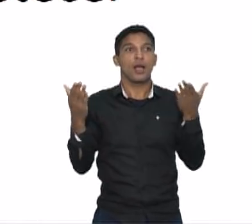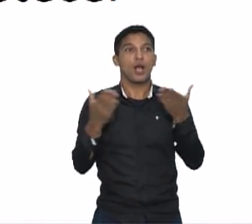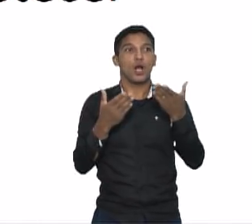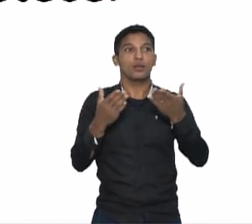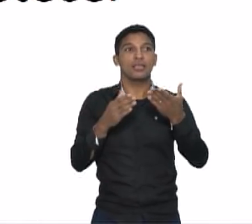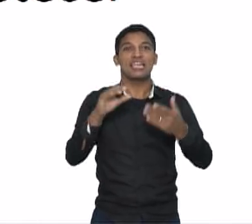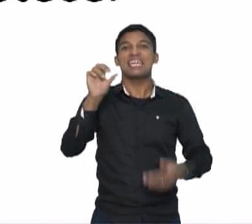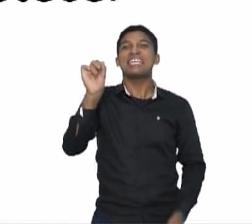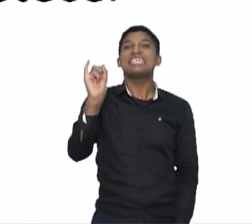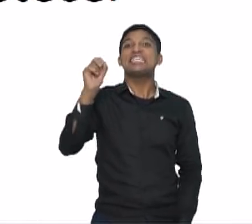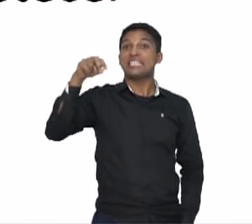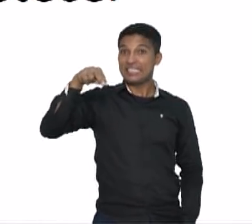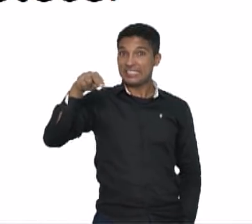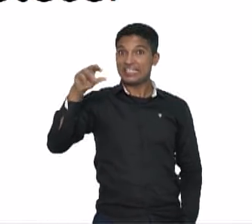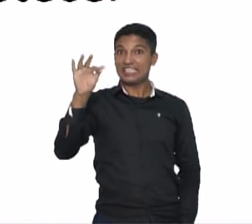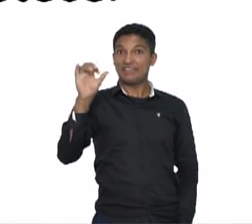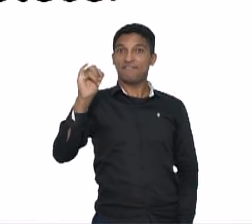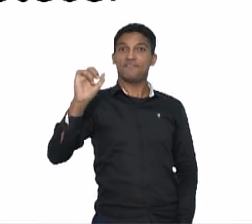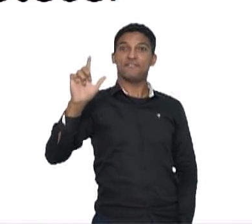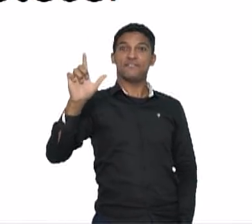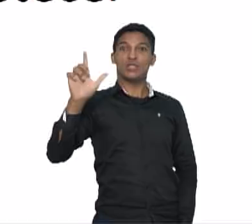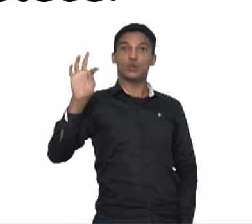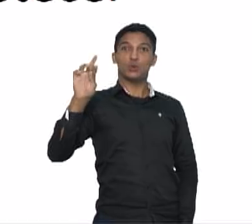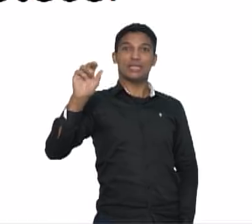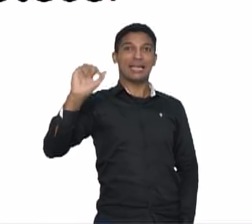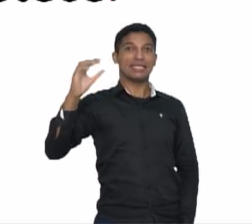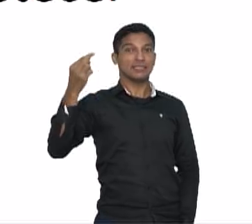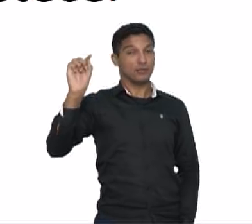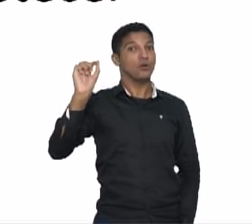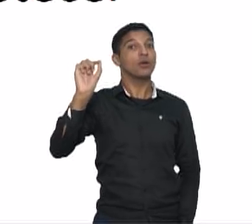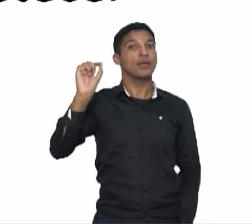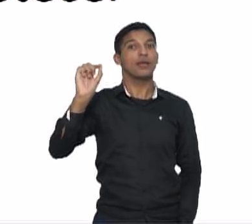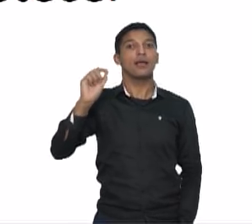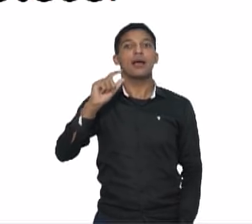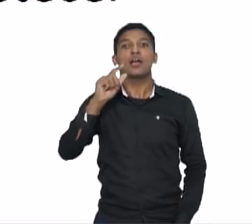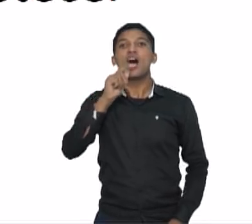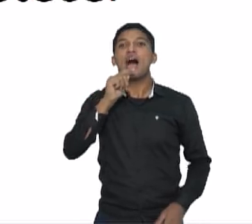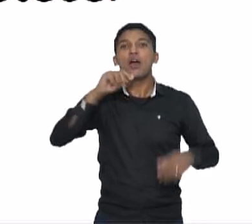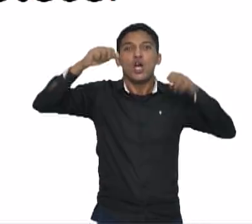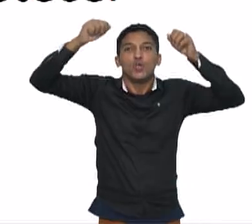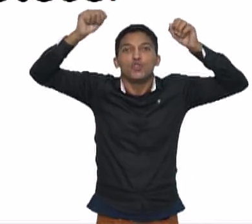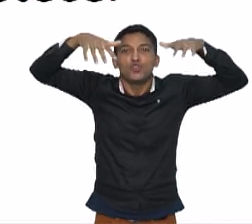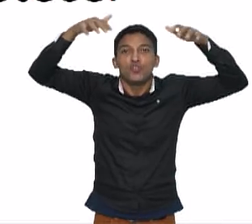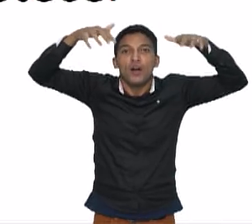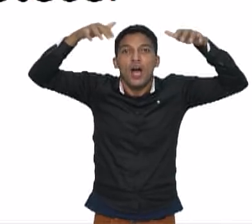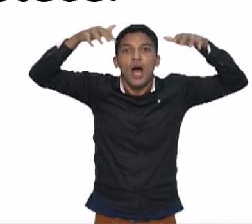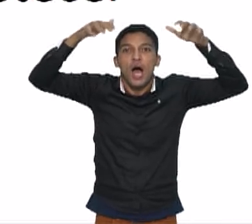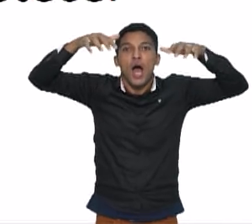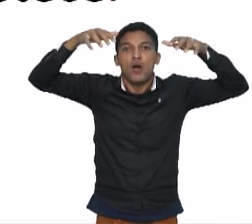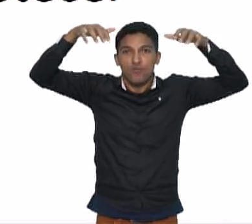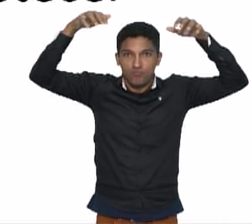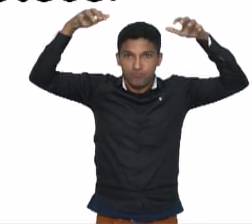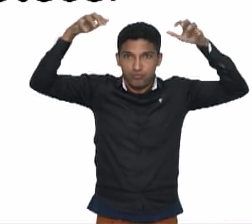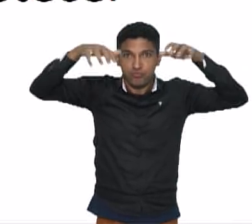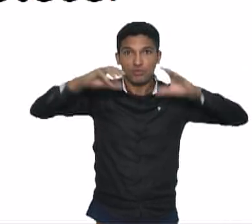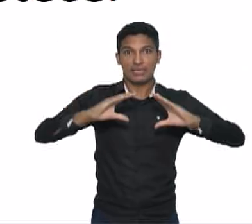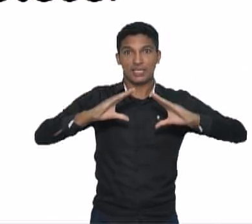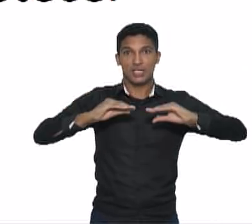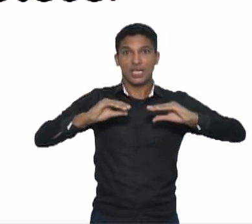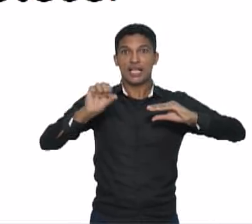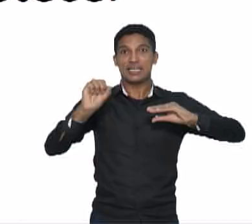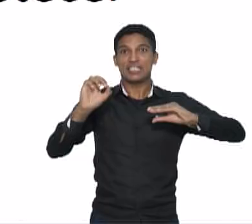adentra no solo, podendo ser absorvida por plantas ou abastecer rios, lençóis freáticos,